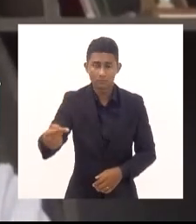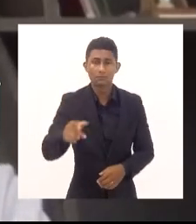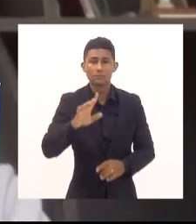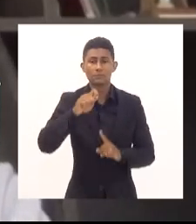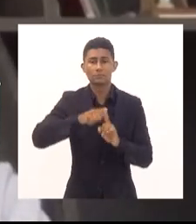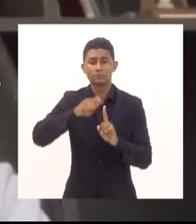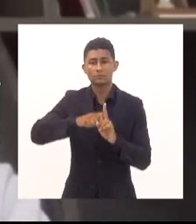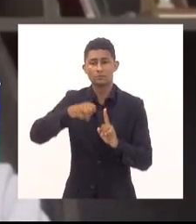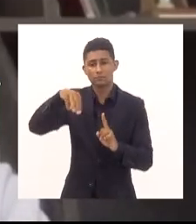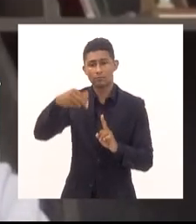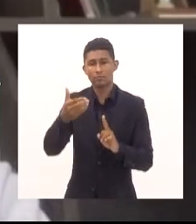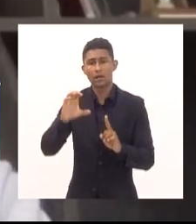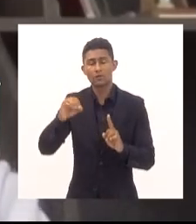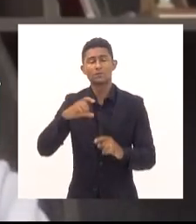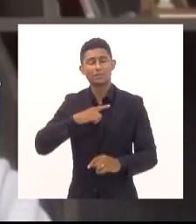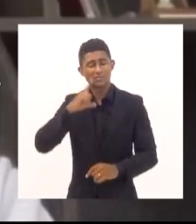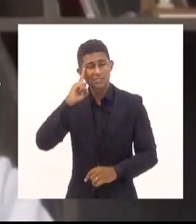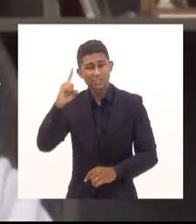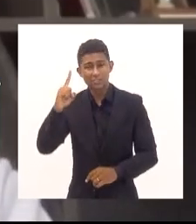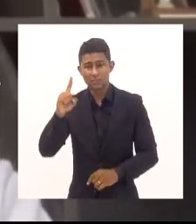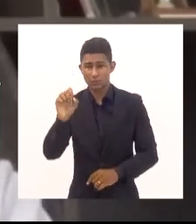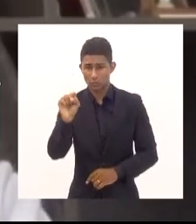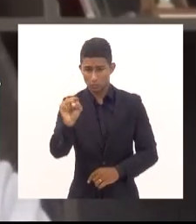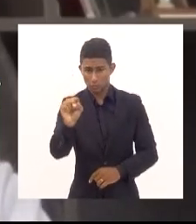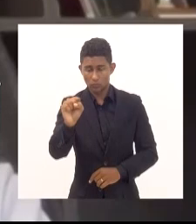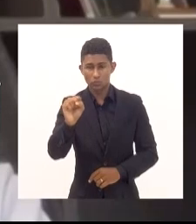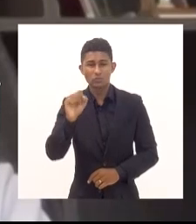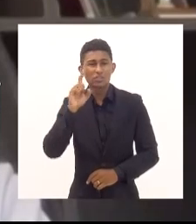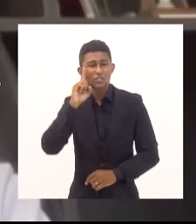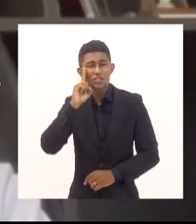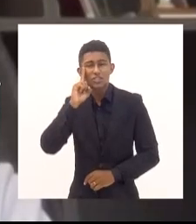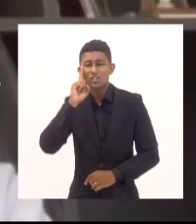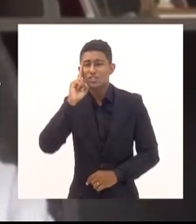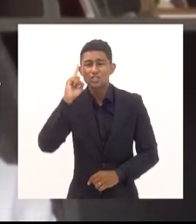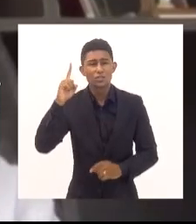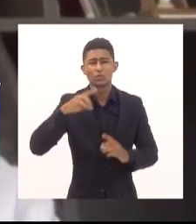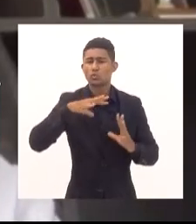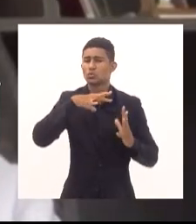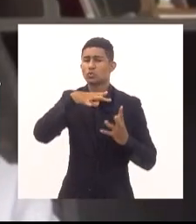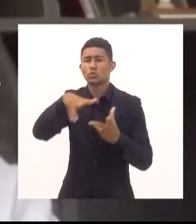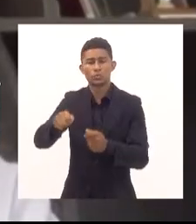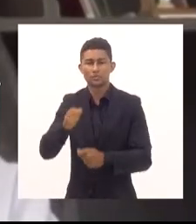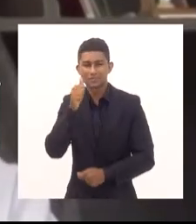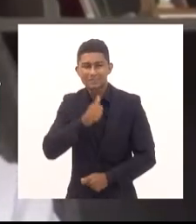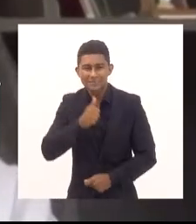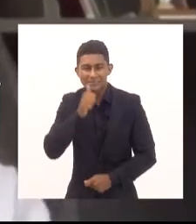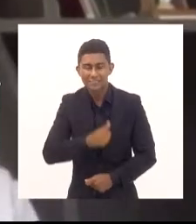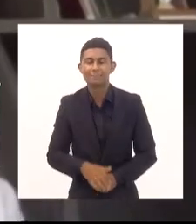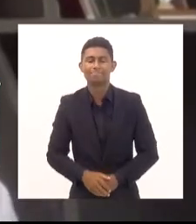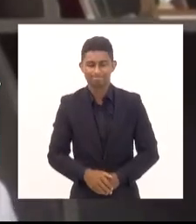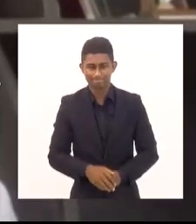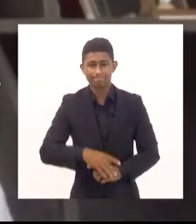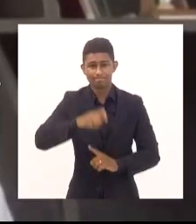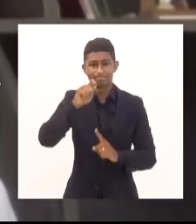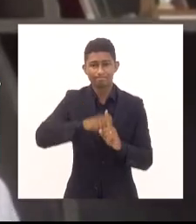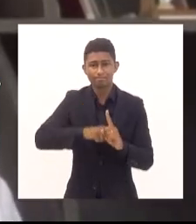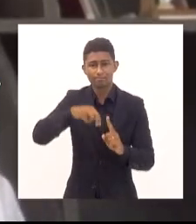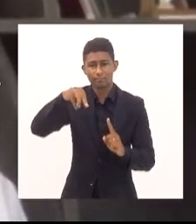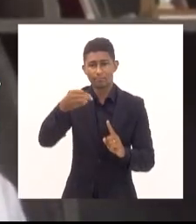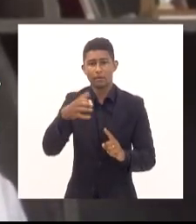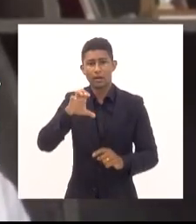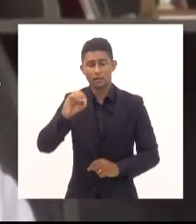março, através, né, do dia 8, que é o Dia Internacional da Mulher, e o mês de março, que também,